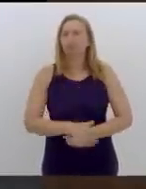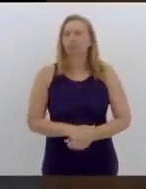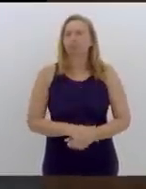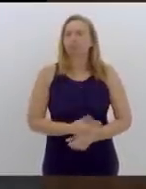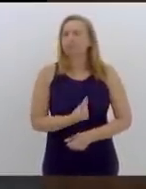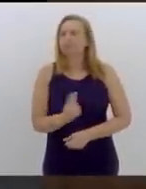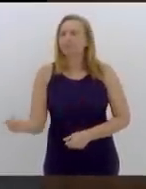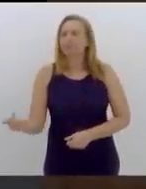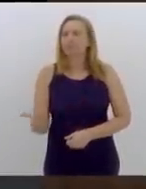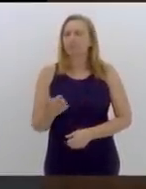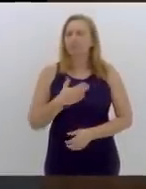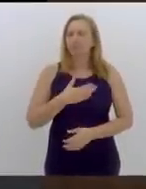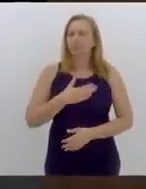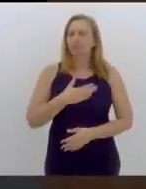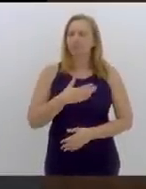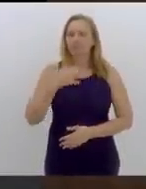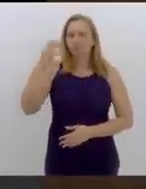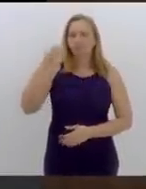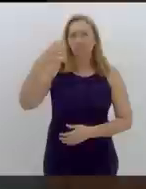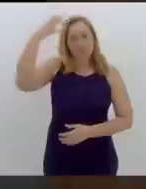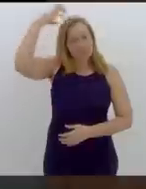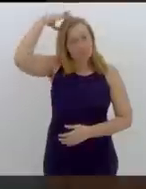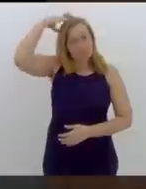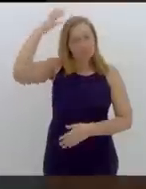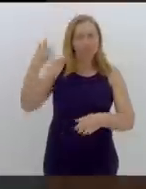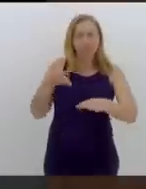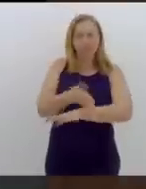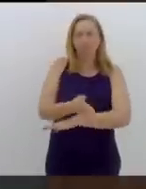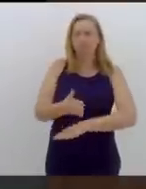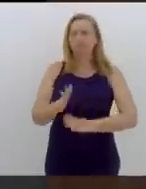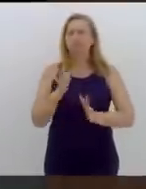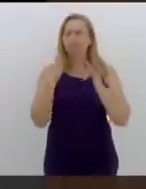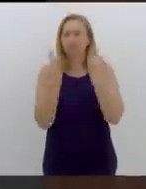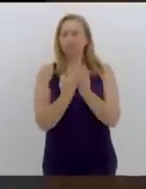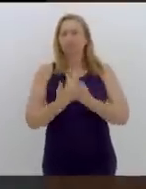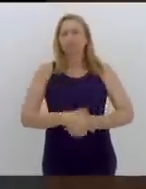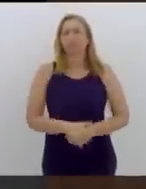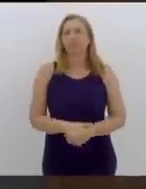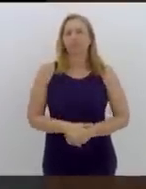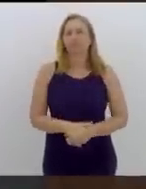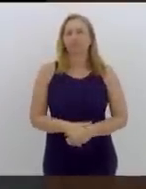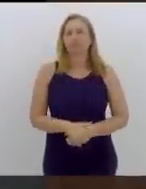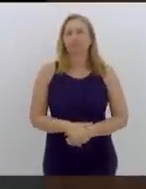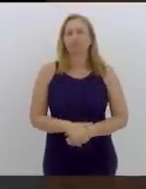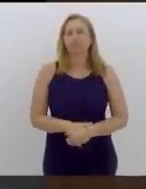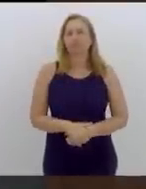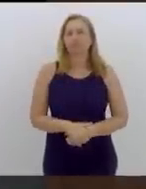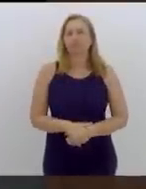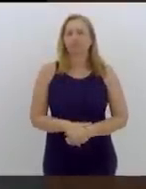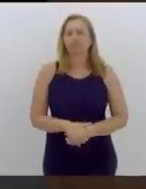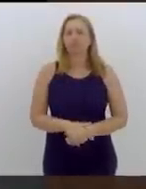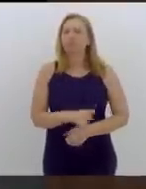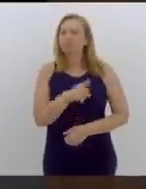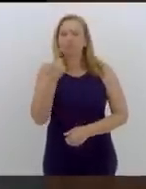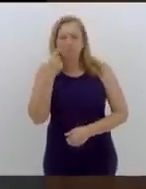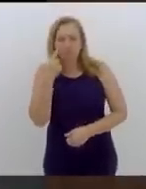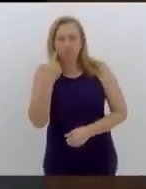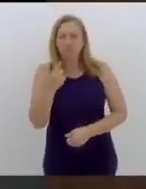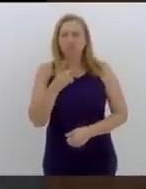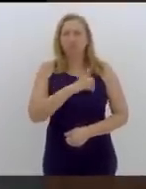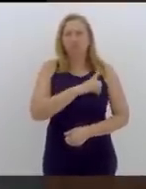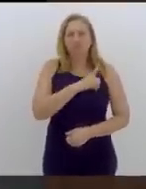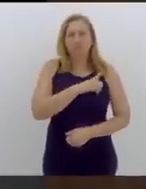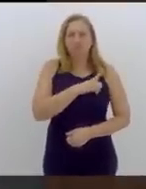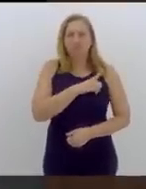seja saiu de mim a punição e chegou na minha família e inclusive você vê agora delegado